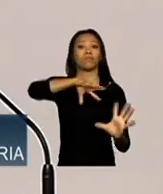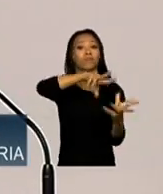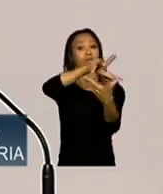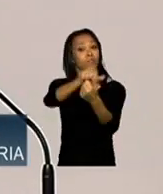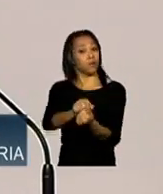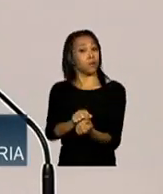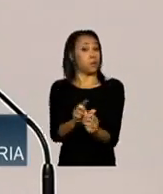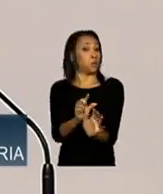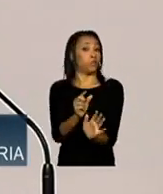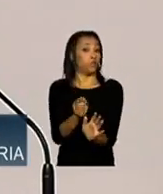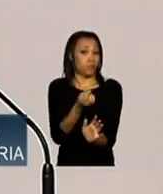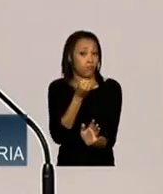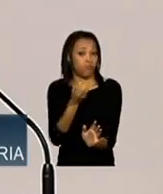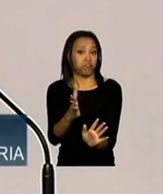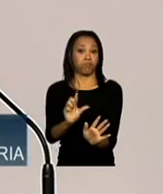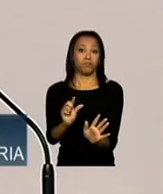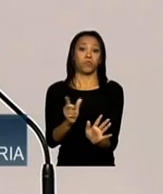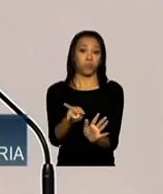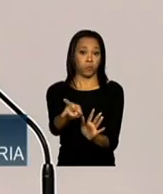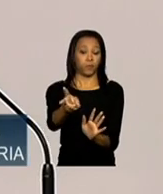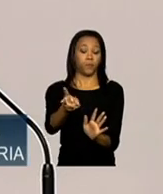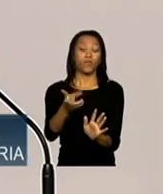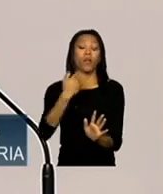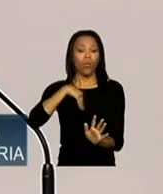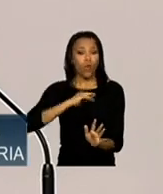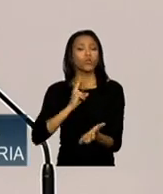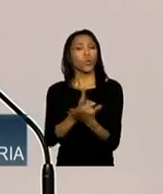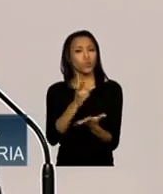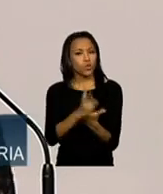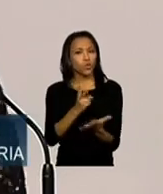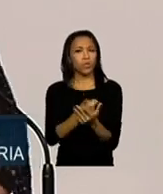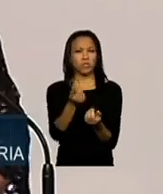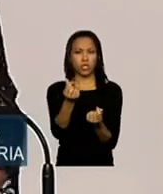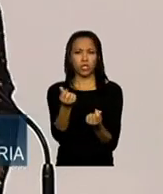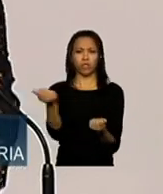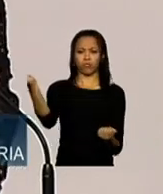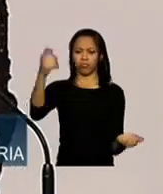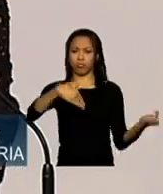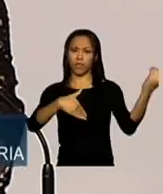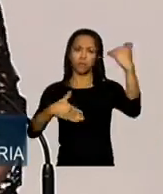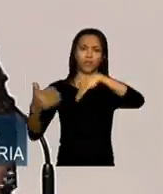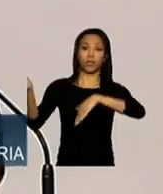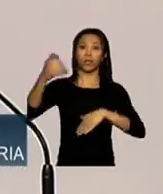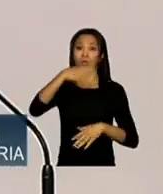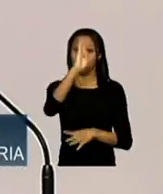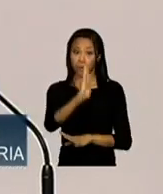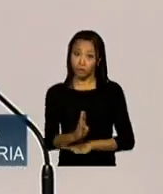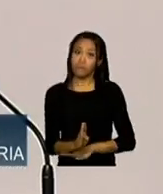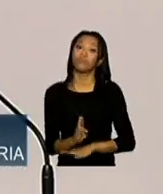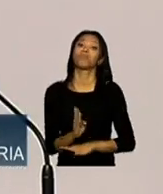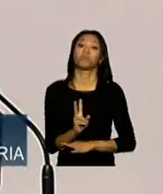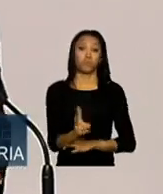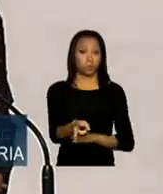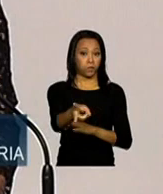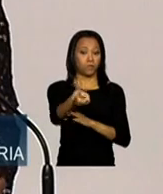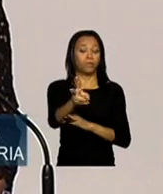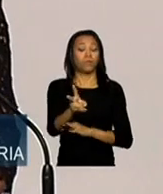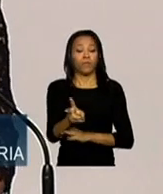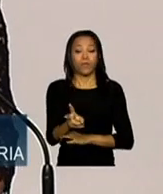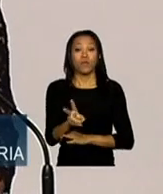serão pequenas. Continuamos recebendo investimentos diretos em grande proporção.